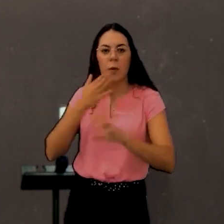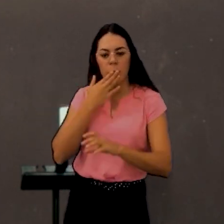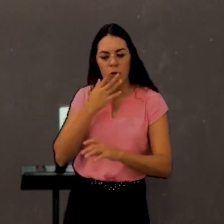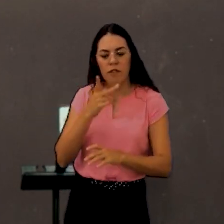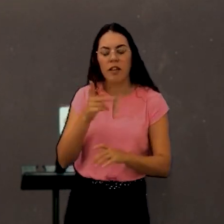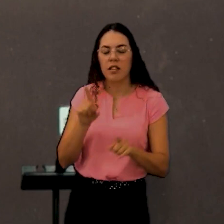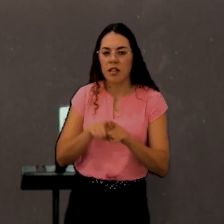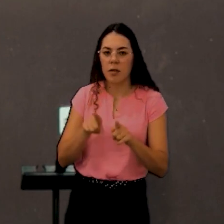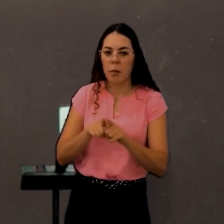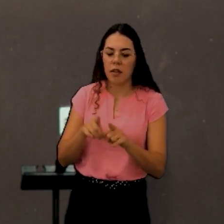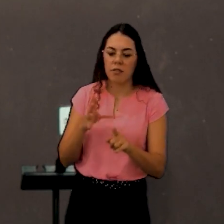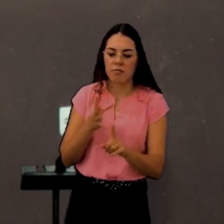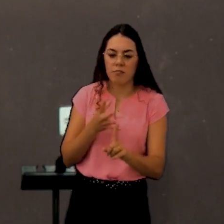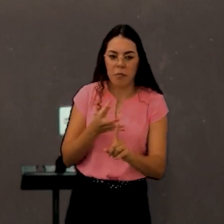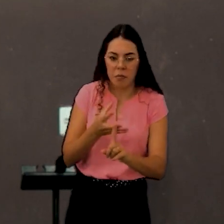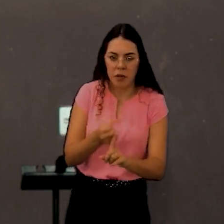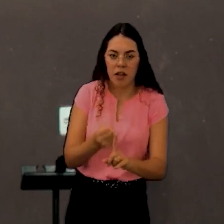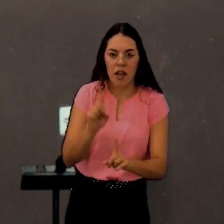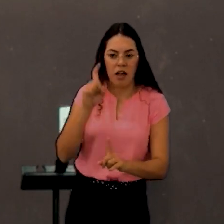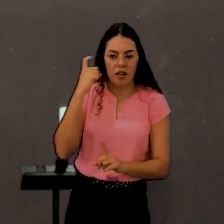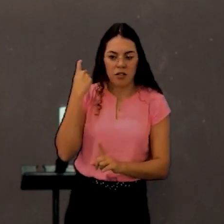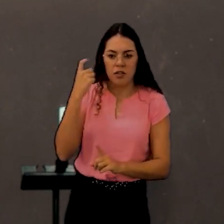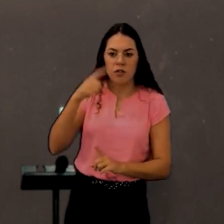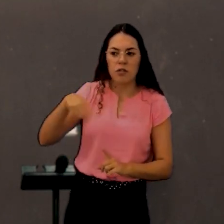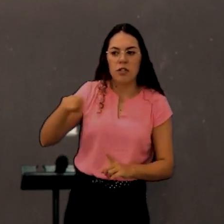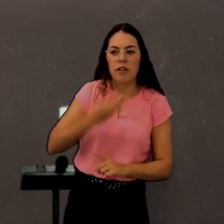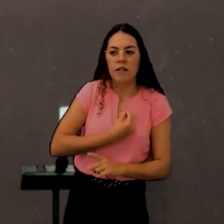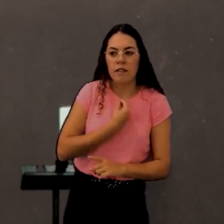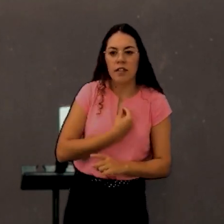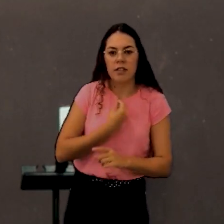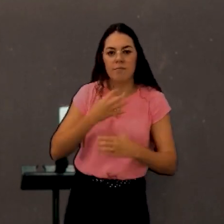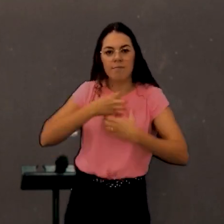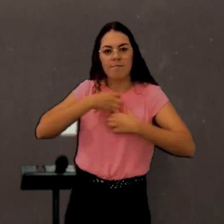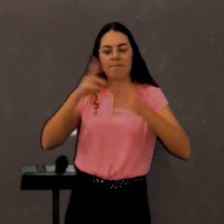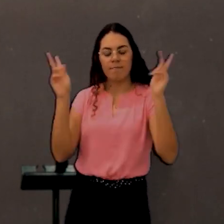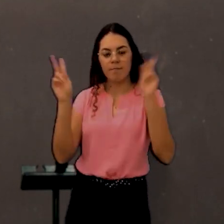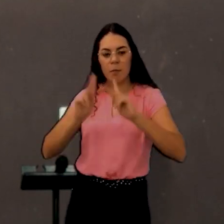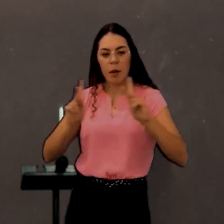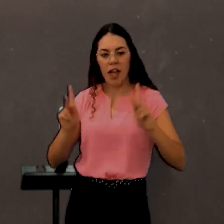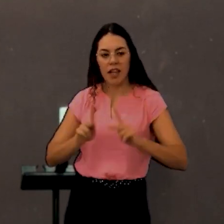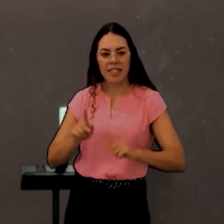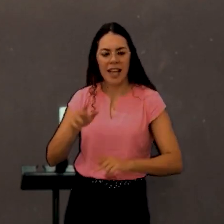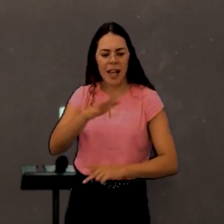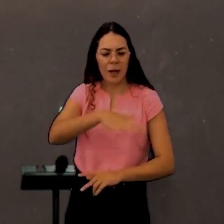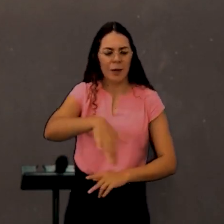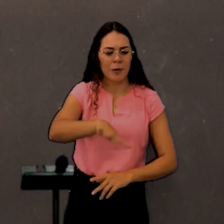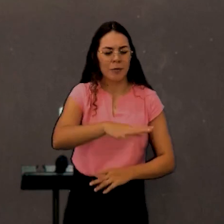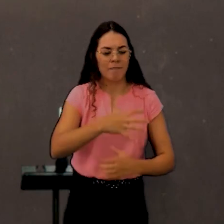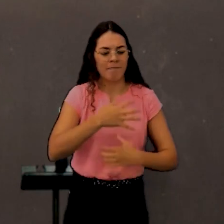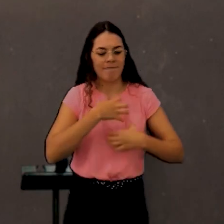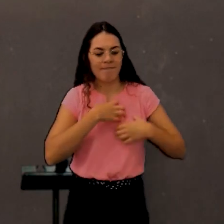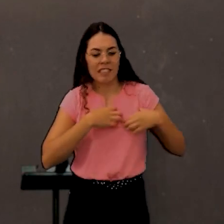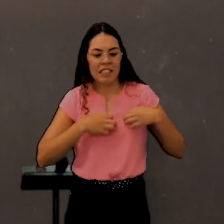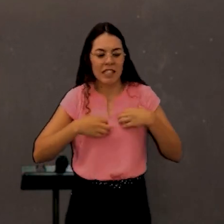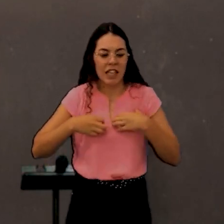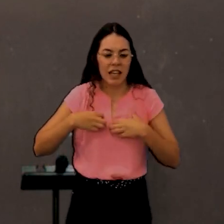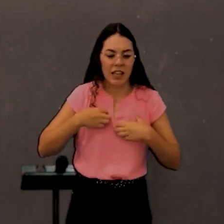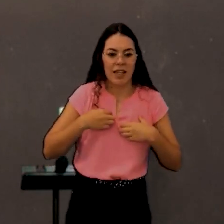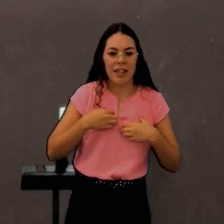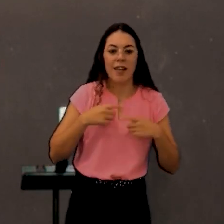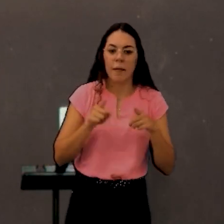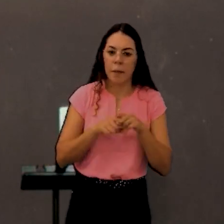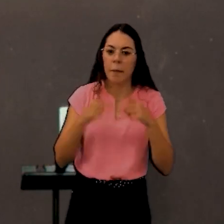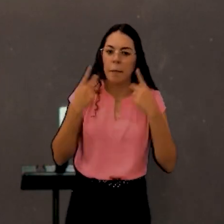viveram antes de vocês. Quando você começa a viver em paz, você incomoda quem não está em paz. Quando você começa a pregar a